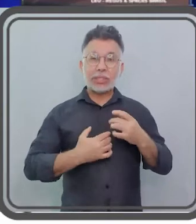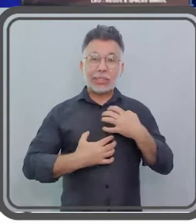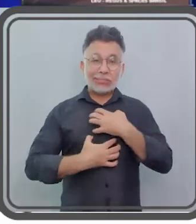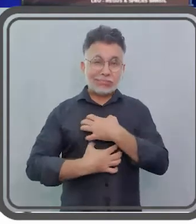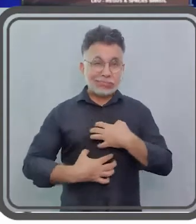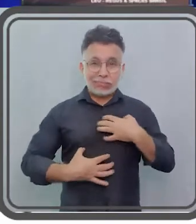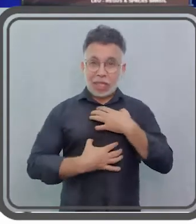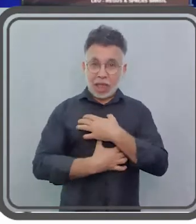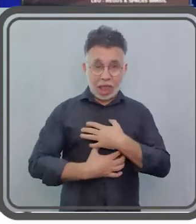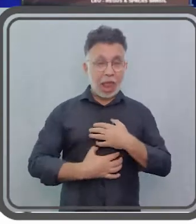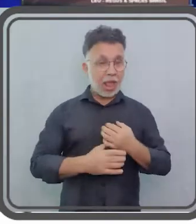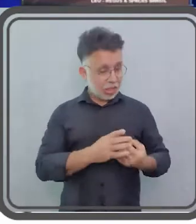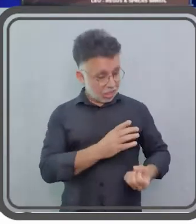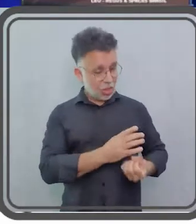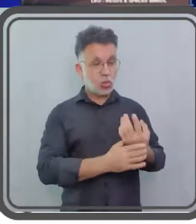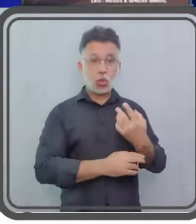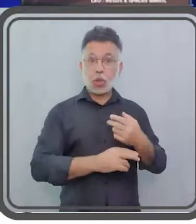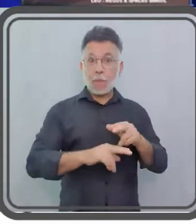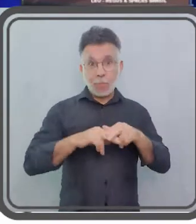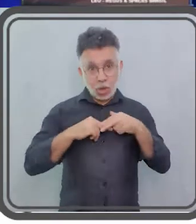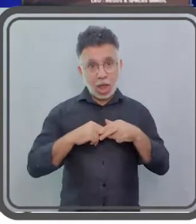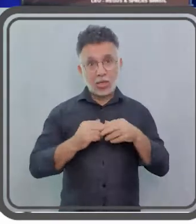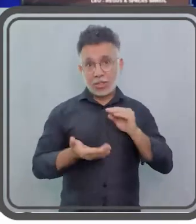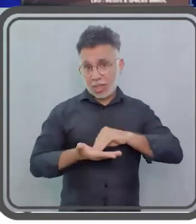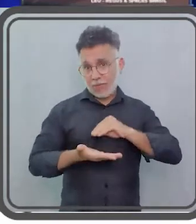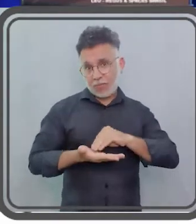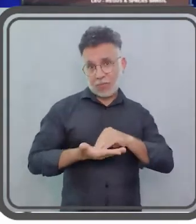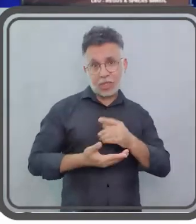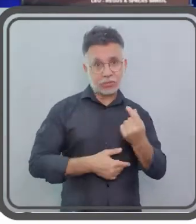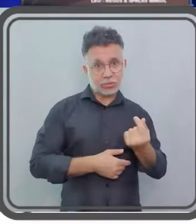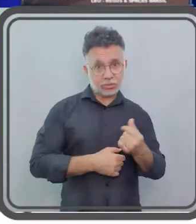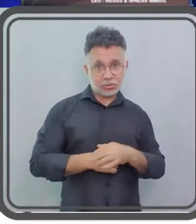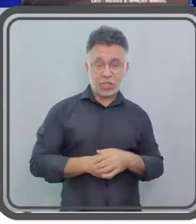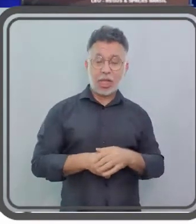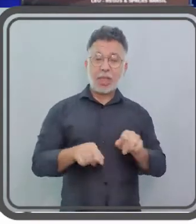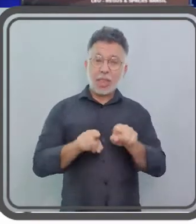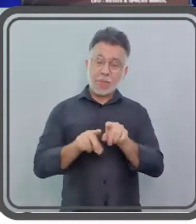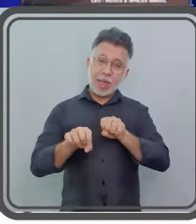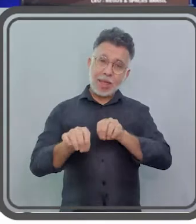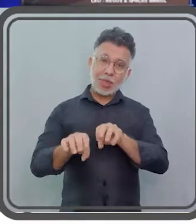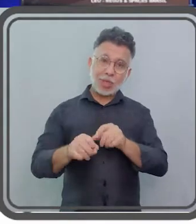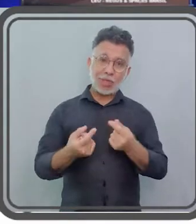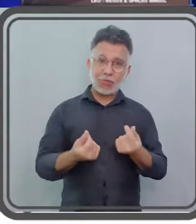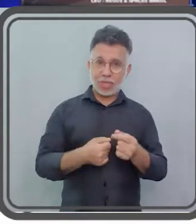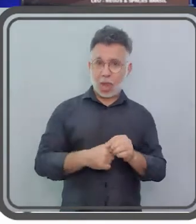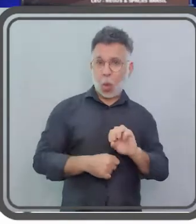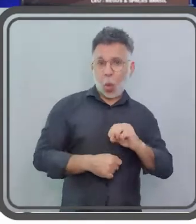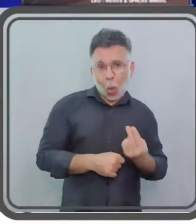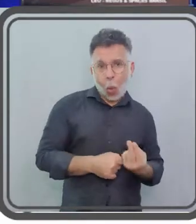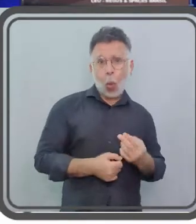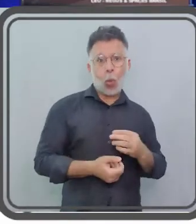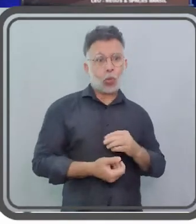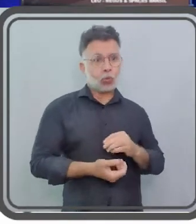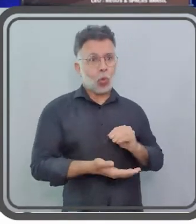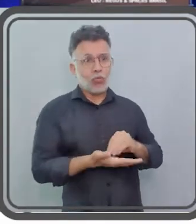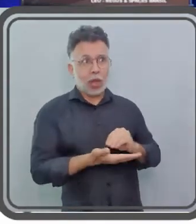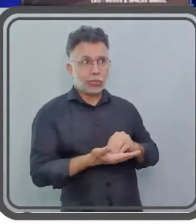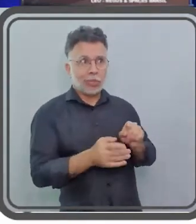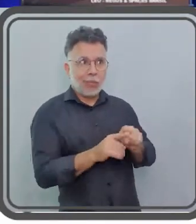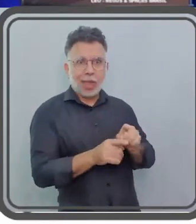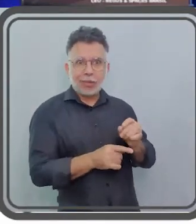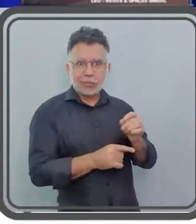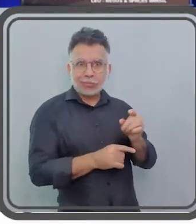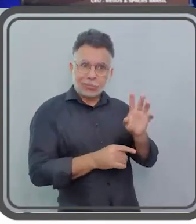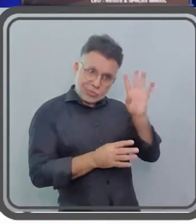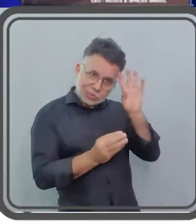têm origem em problemas financeiros, educação financeira ou falta de alinhamento no fit cultural. E